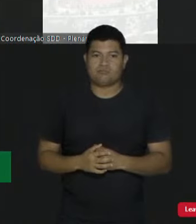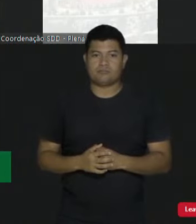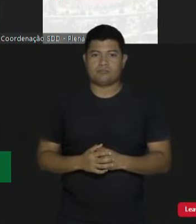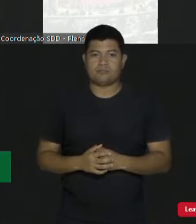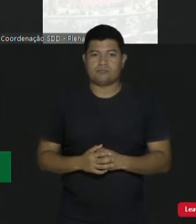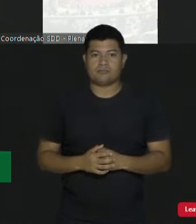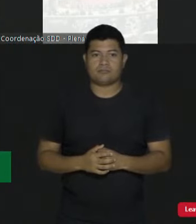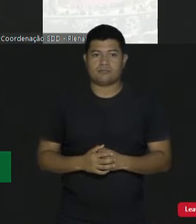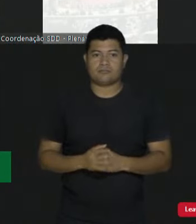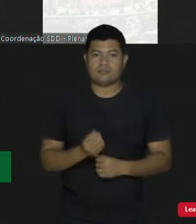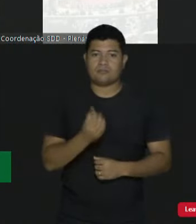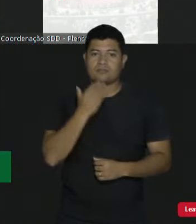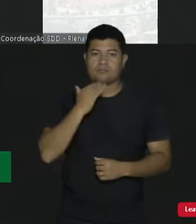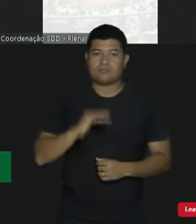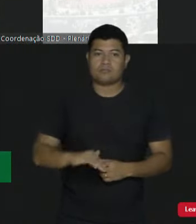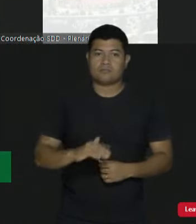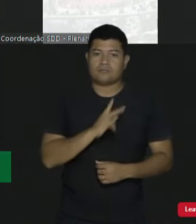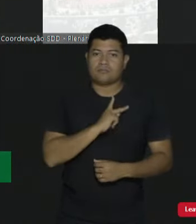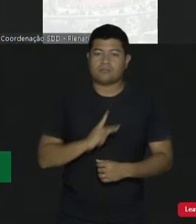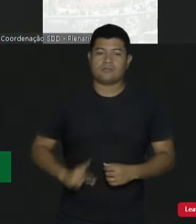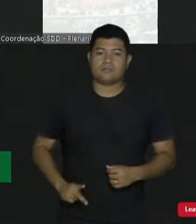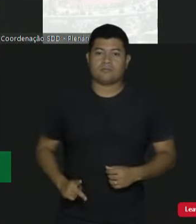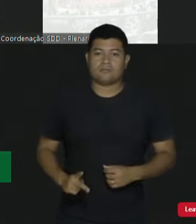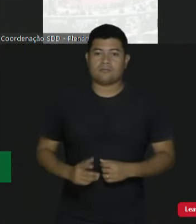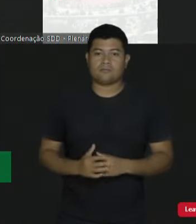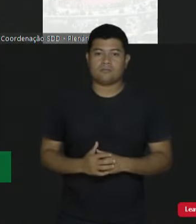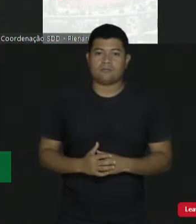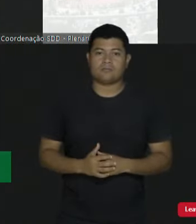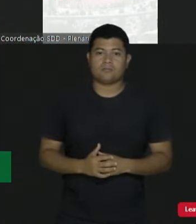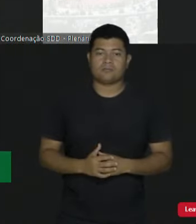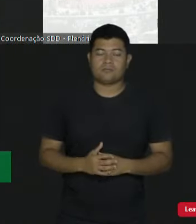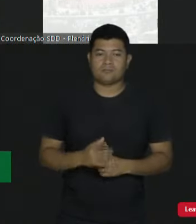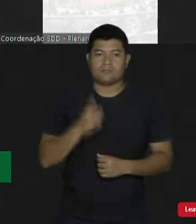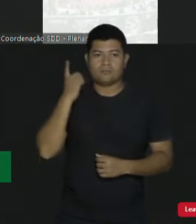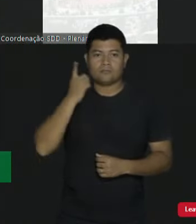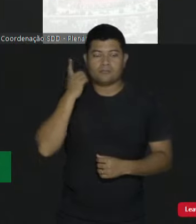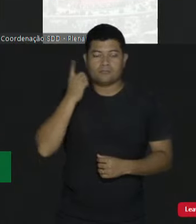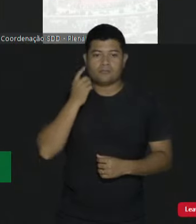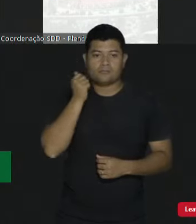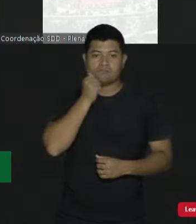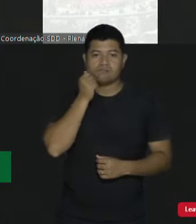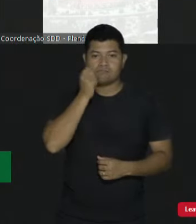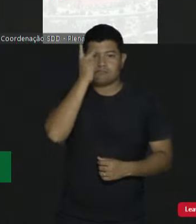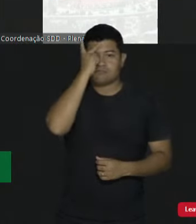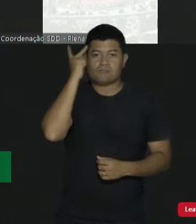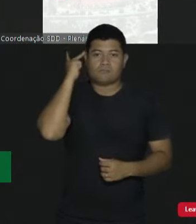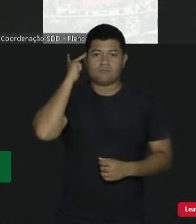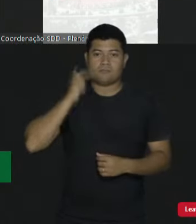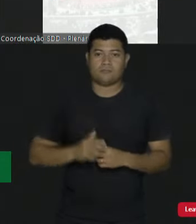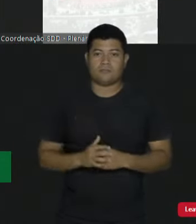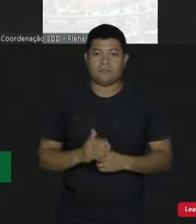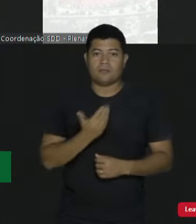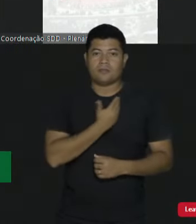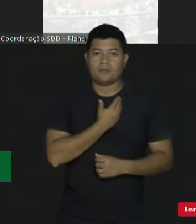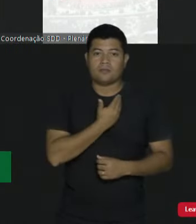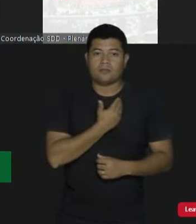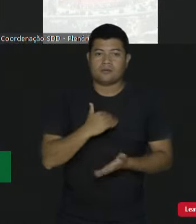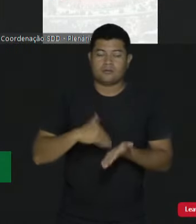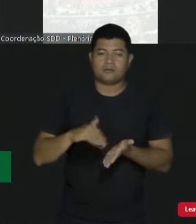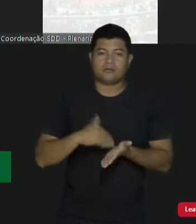Boa tarde, senhor presidente, senhora deputada Paulinha, querida amiga,